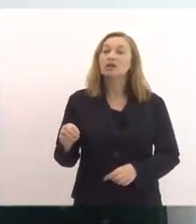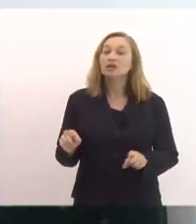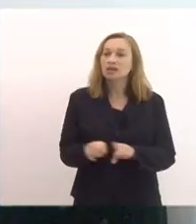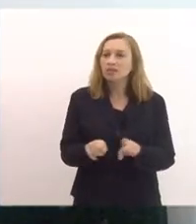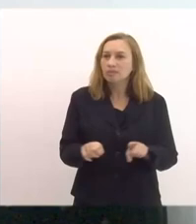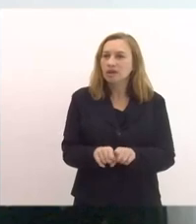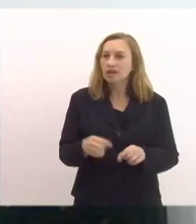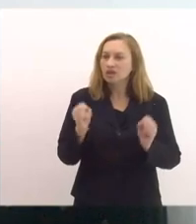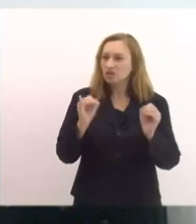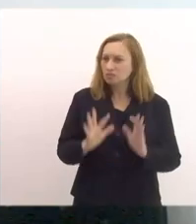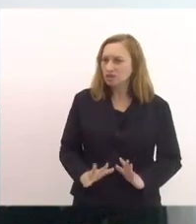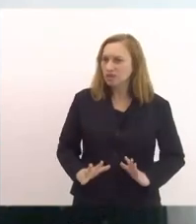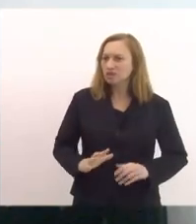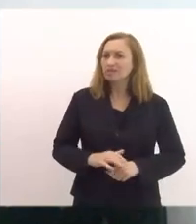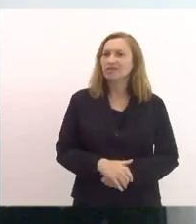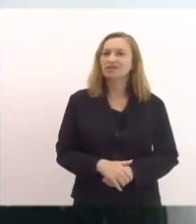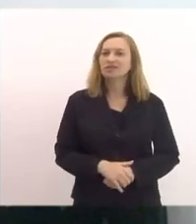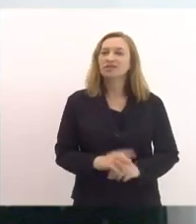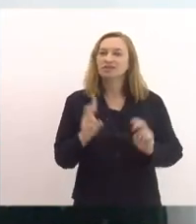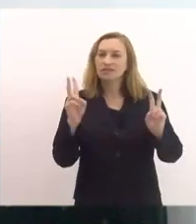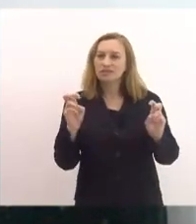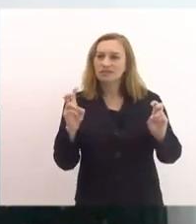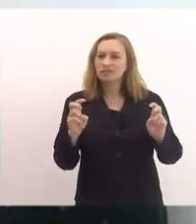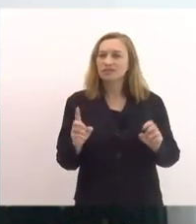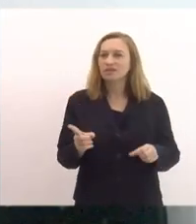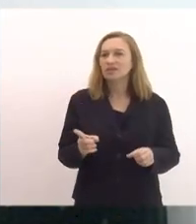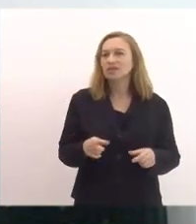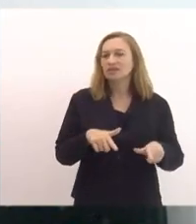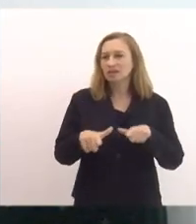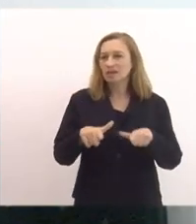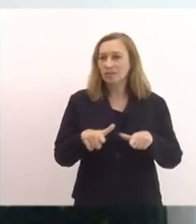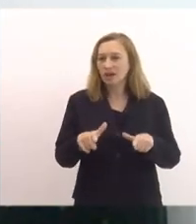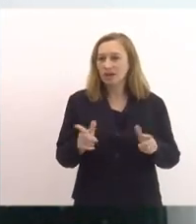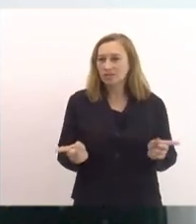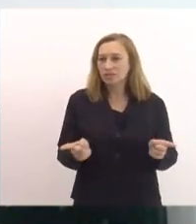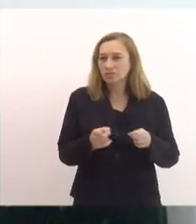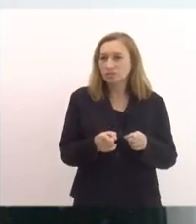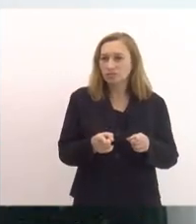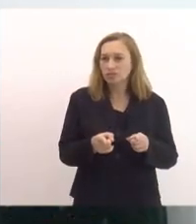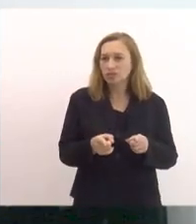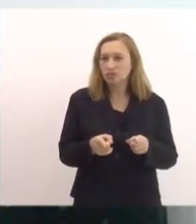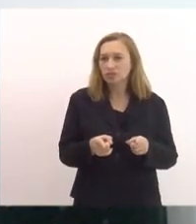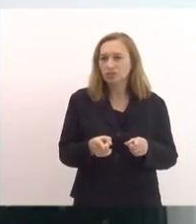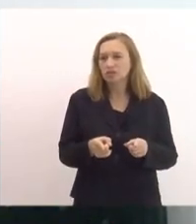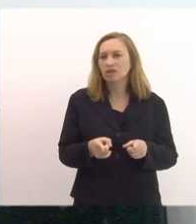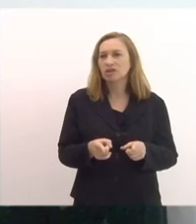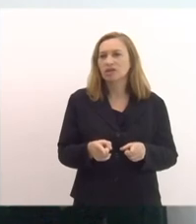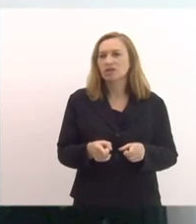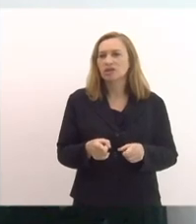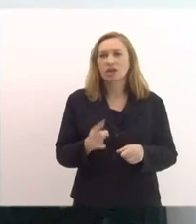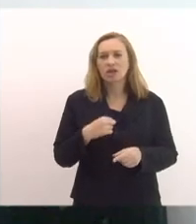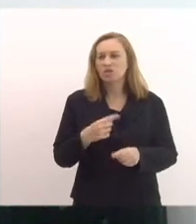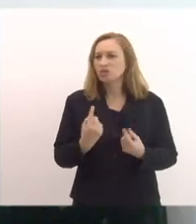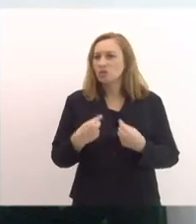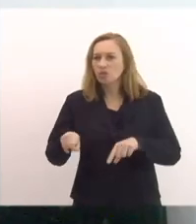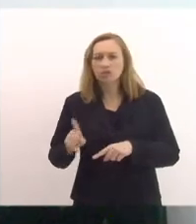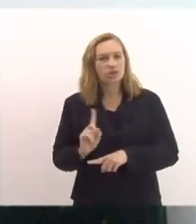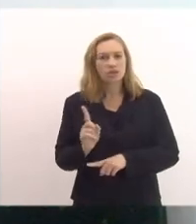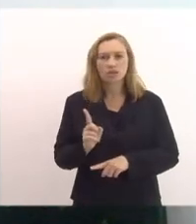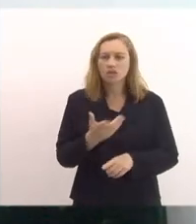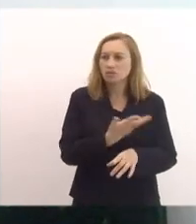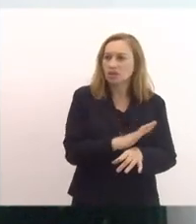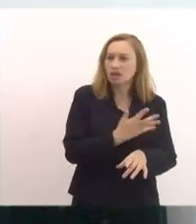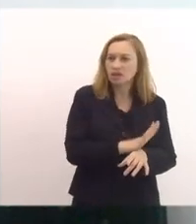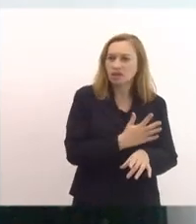estive explicando a situação dos temporários, né? Eu não sou contra os temporários. Eu treinei 6 temporários, porque